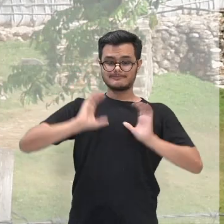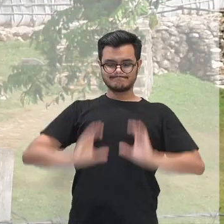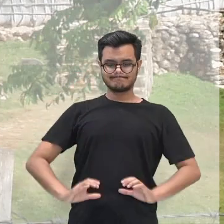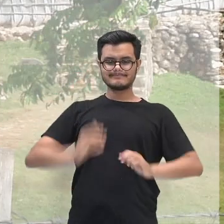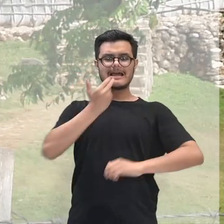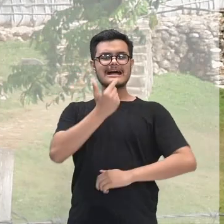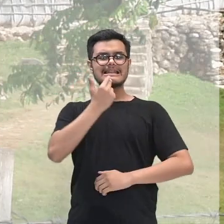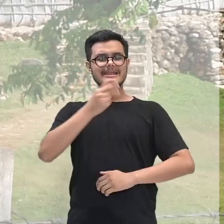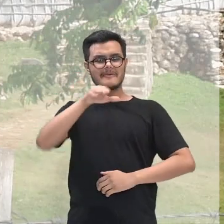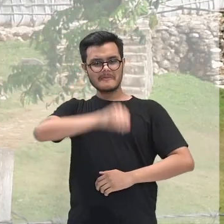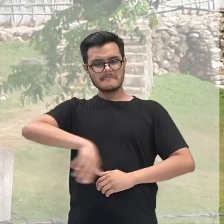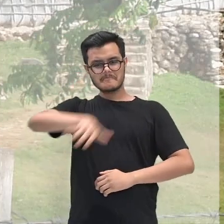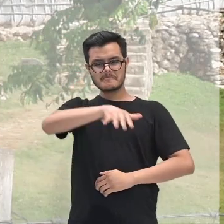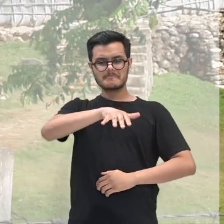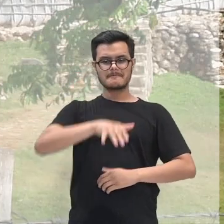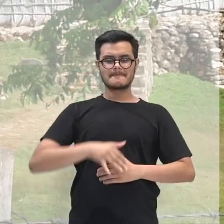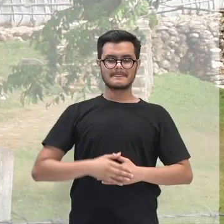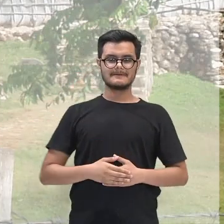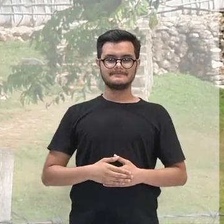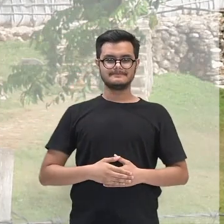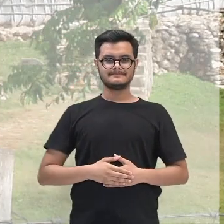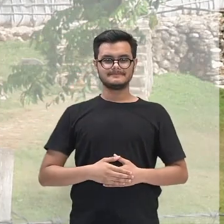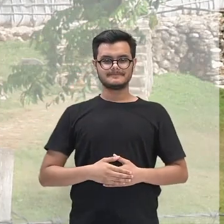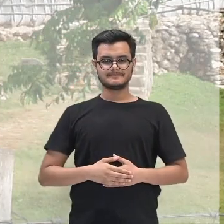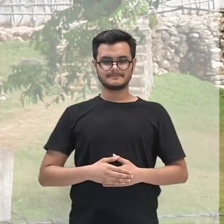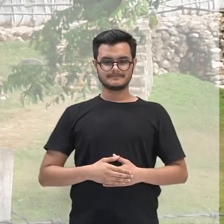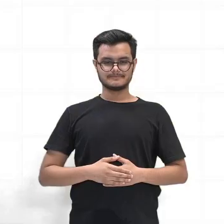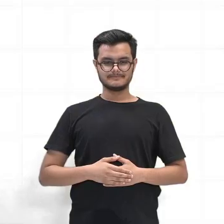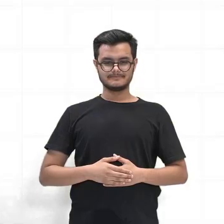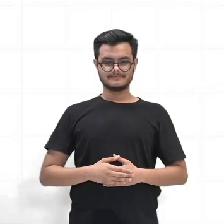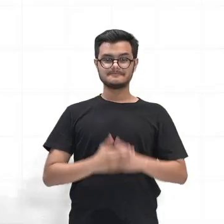dentro da região da Amazônia.